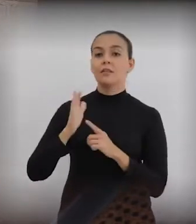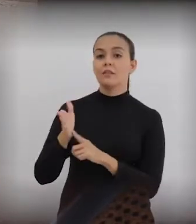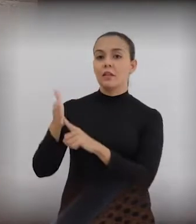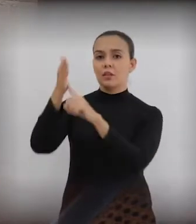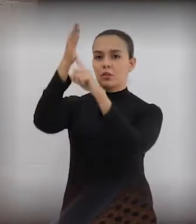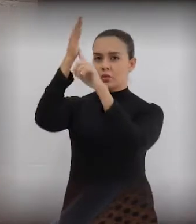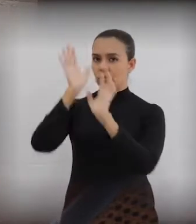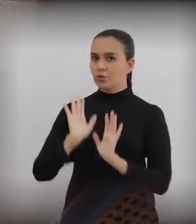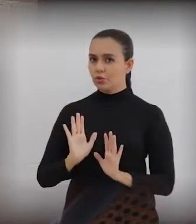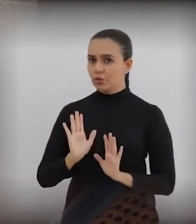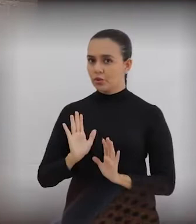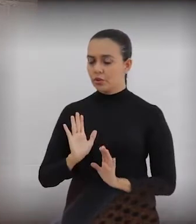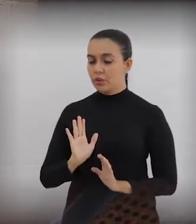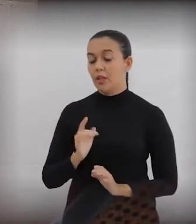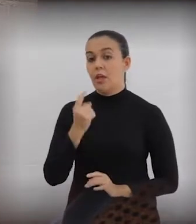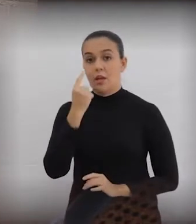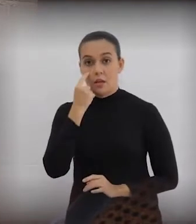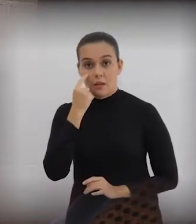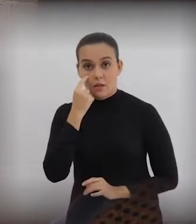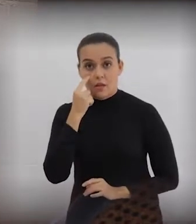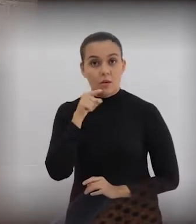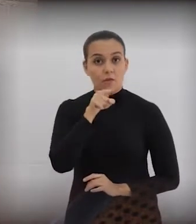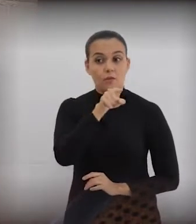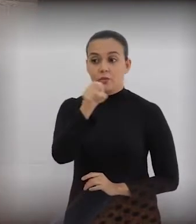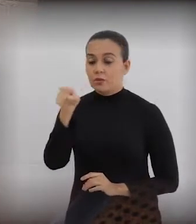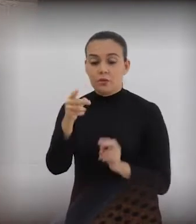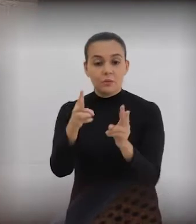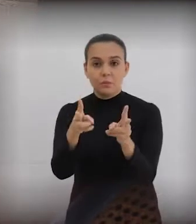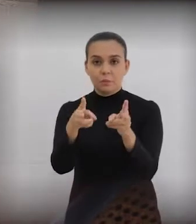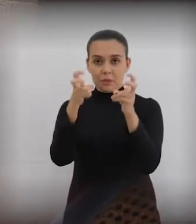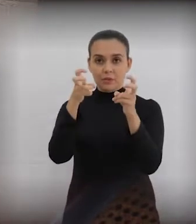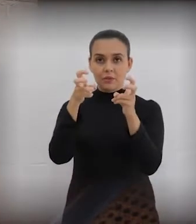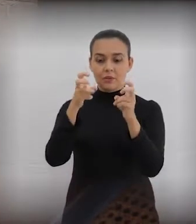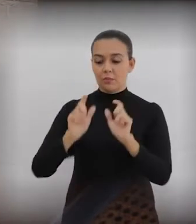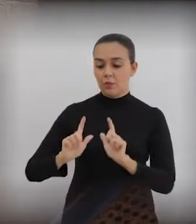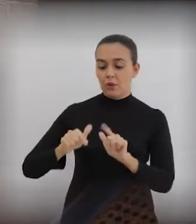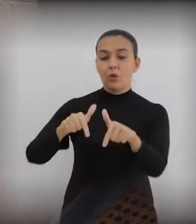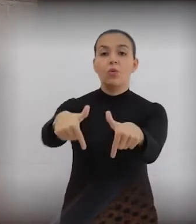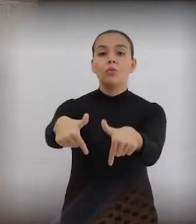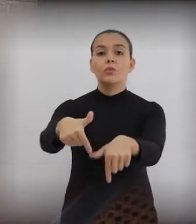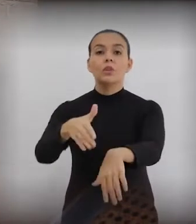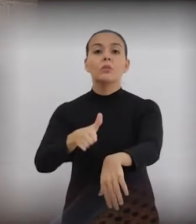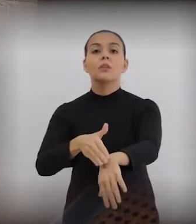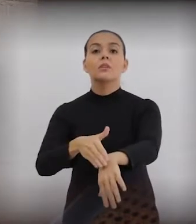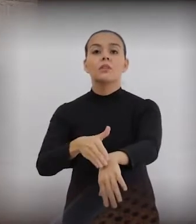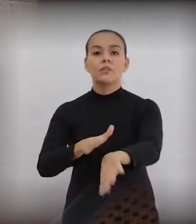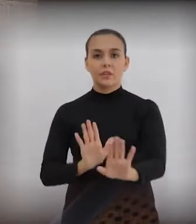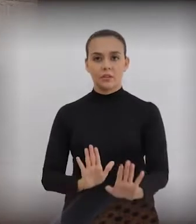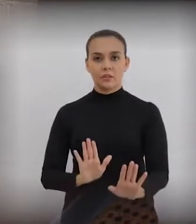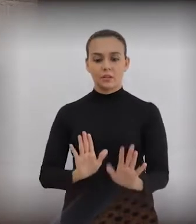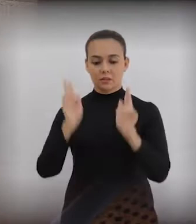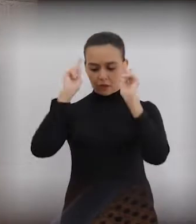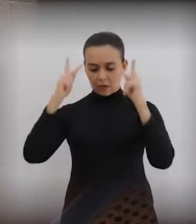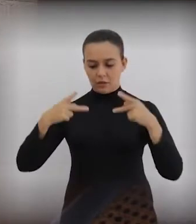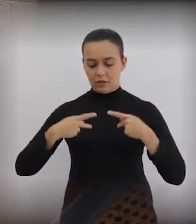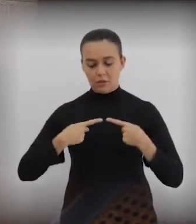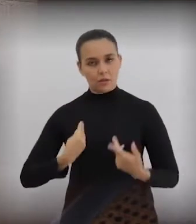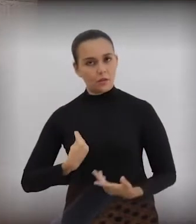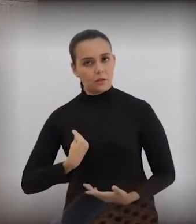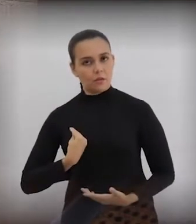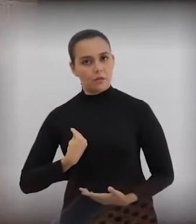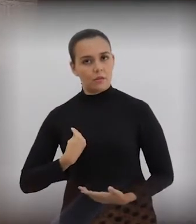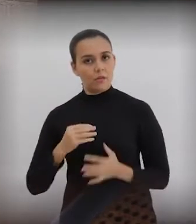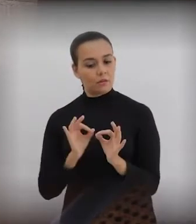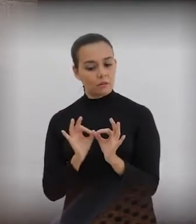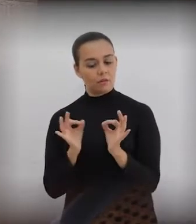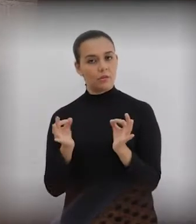maneira tal que as consequências dos seus atos sejam compatíveis com a permanência da vida humana genuína.